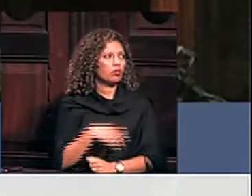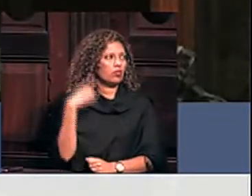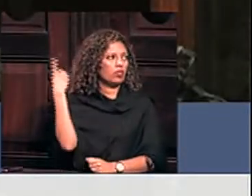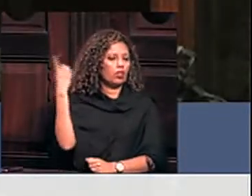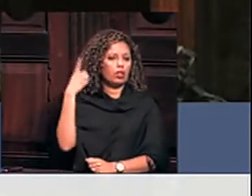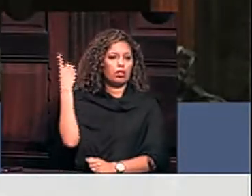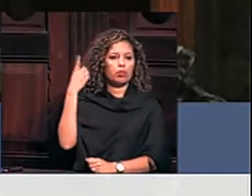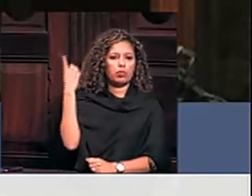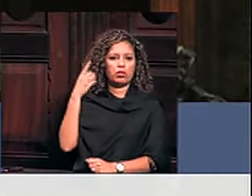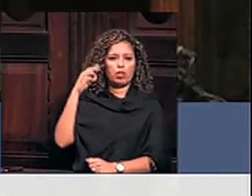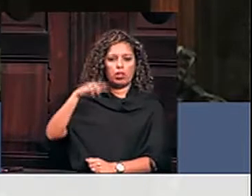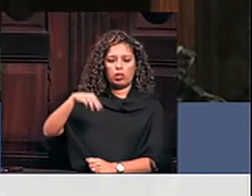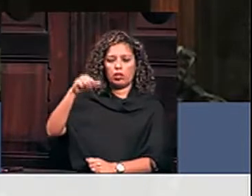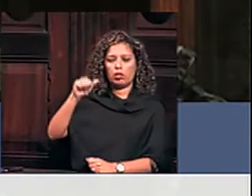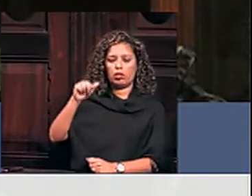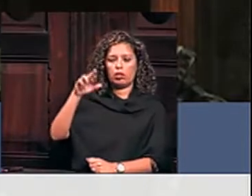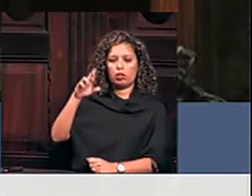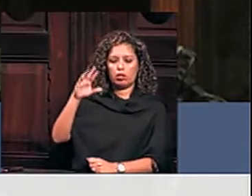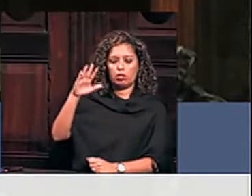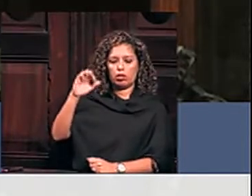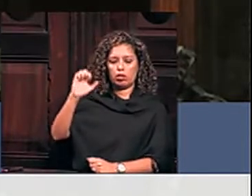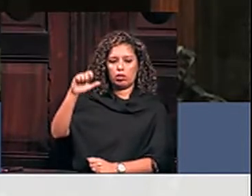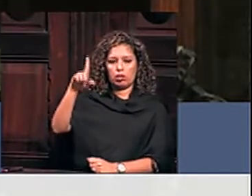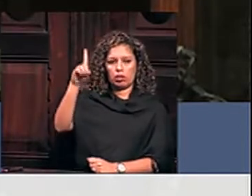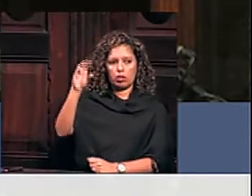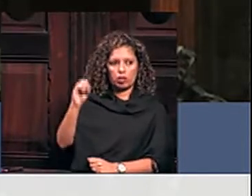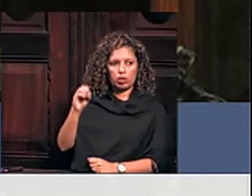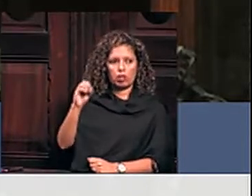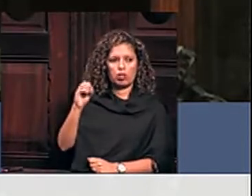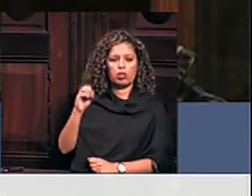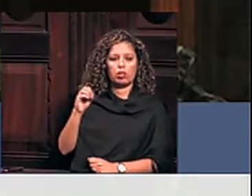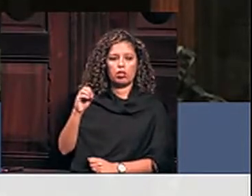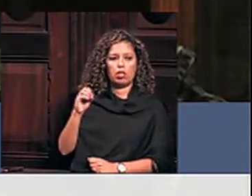Marcelo Simão. Deputado Marcelo Simão.